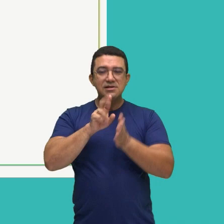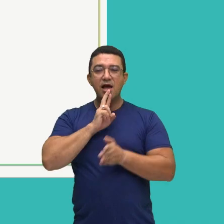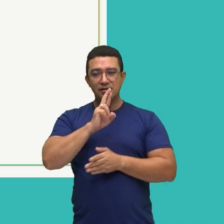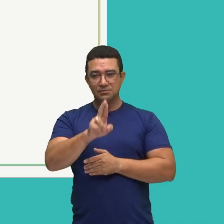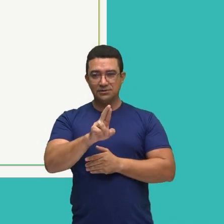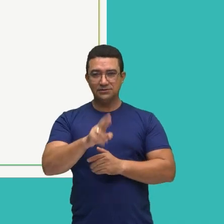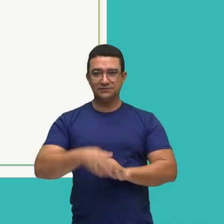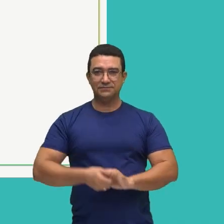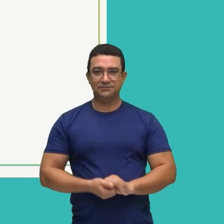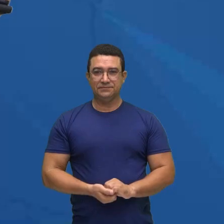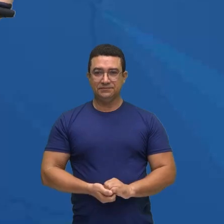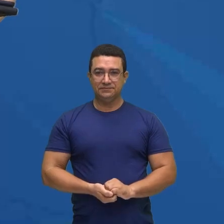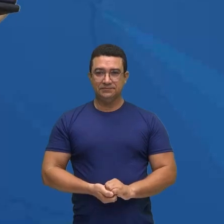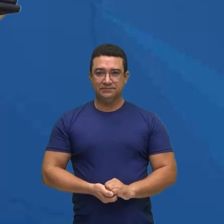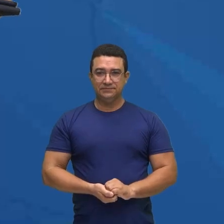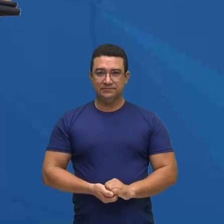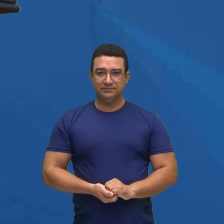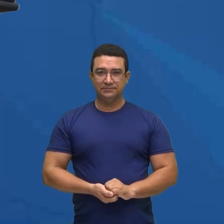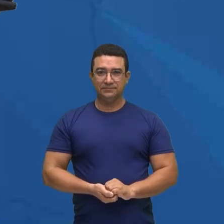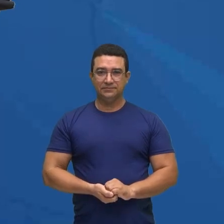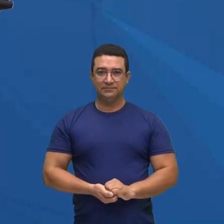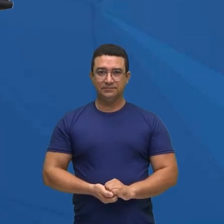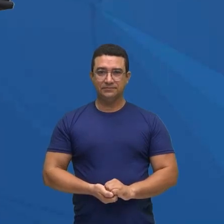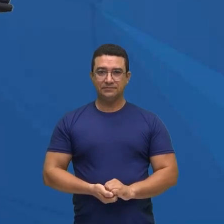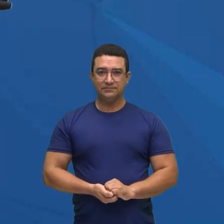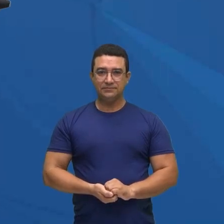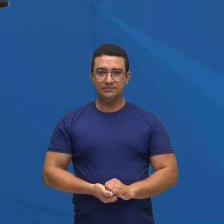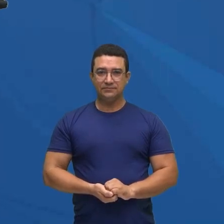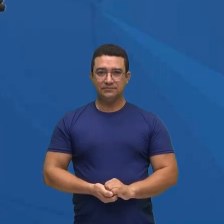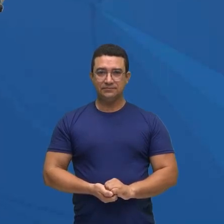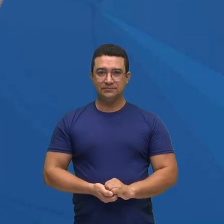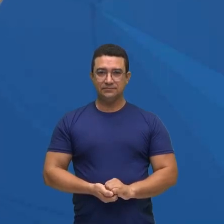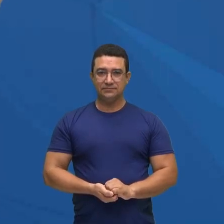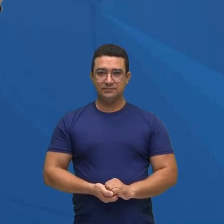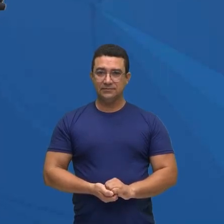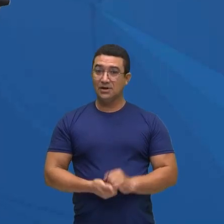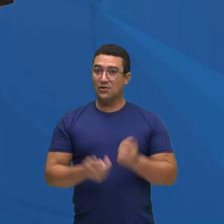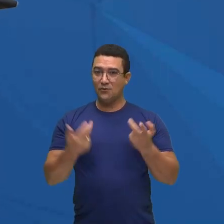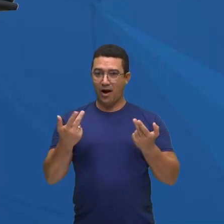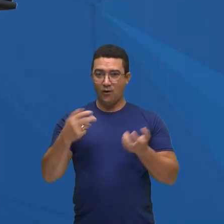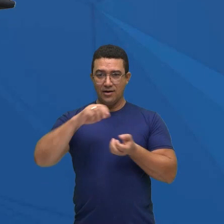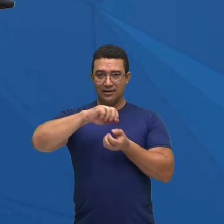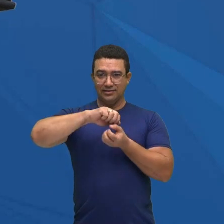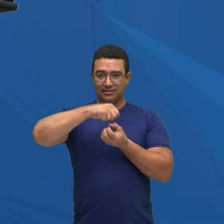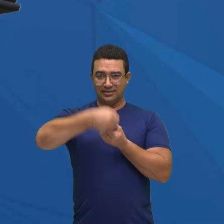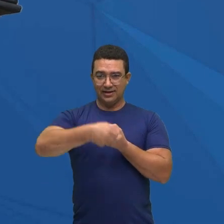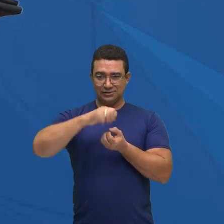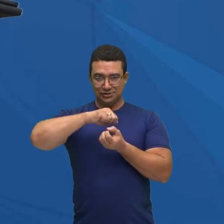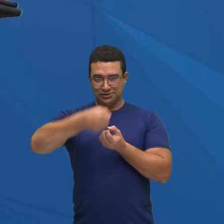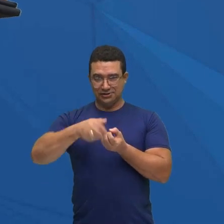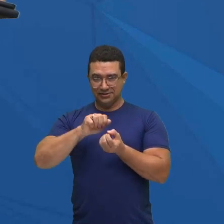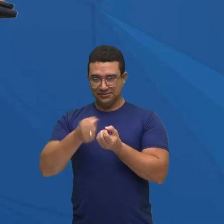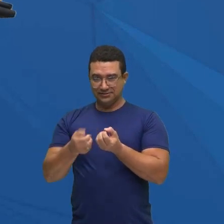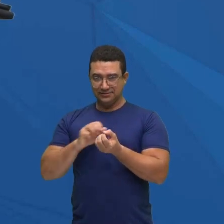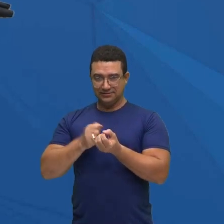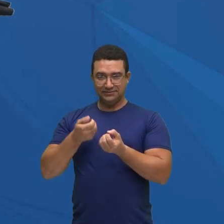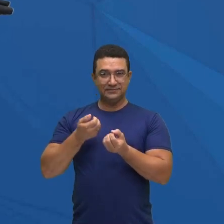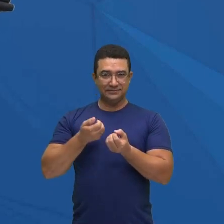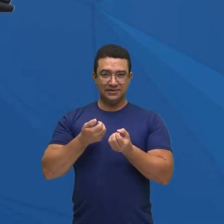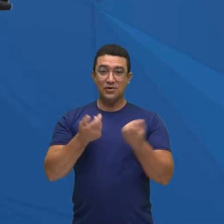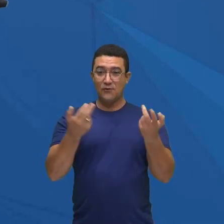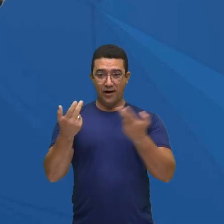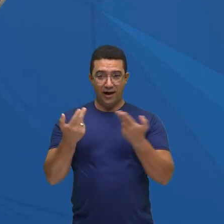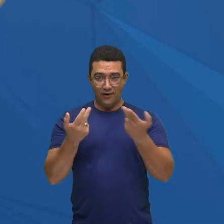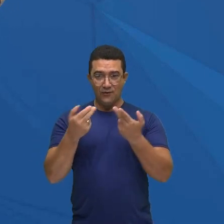legal. A nossa resposta no quiz, olha só, na nossa tela, bergamota é o mesmo que tangerina. Olha só que